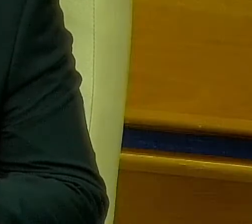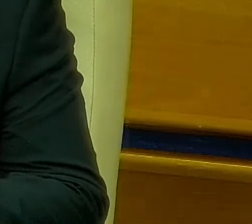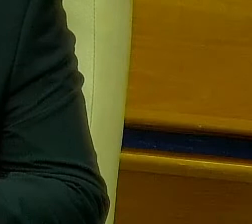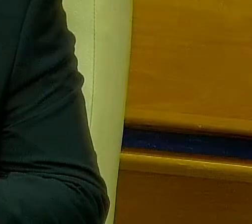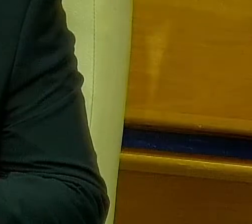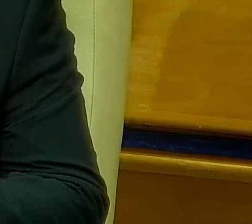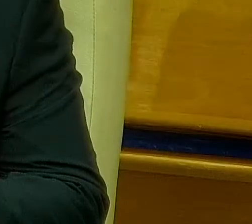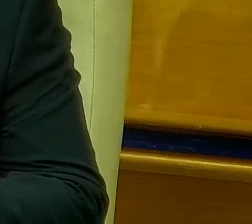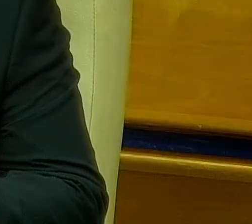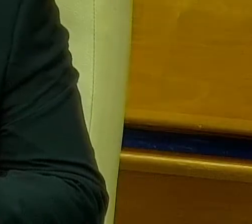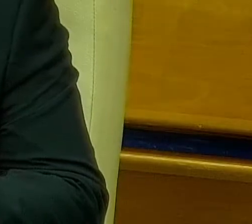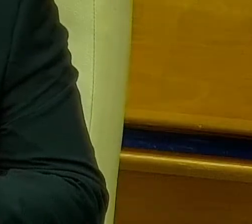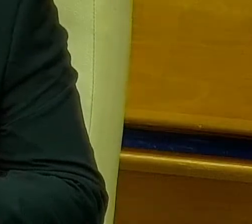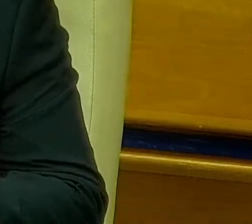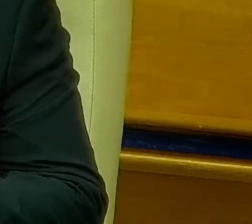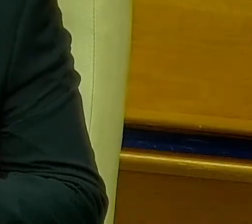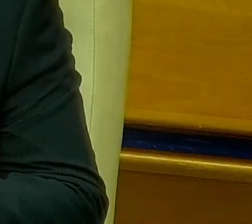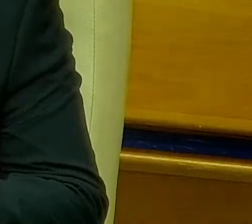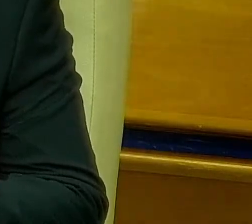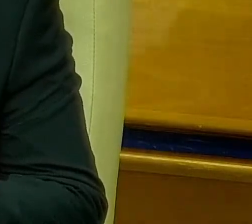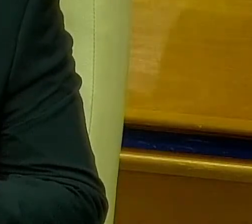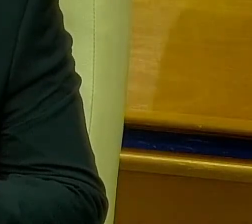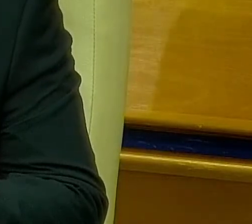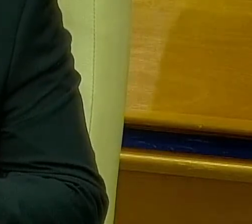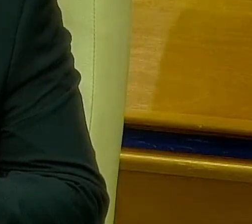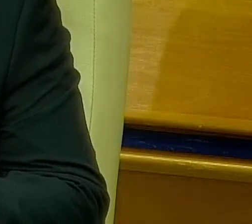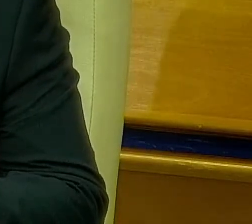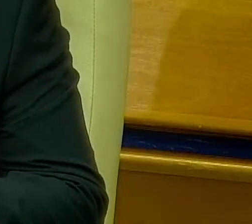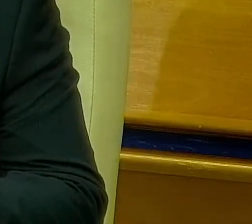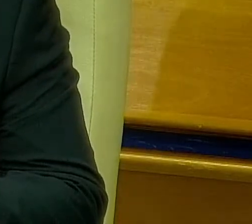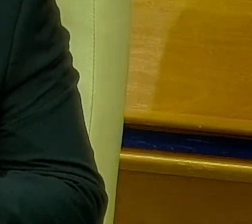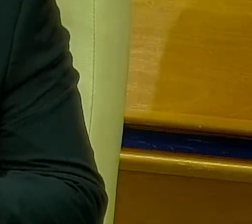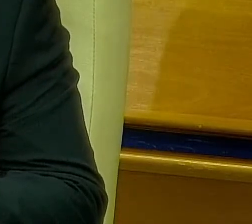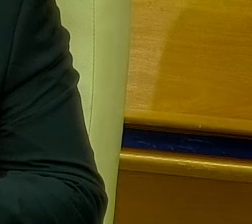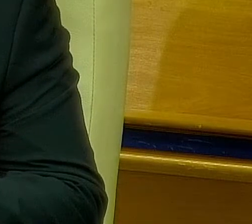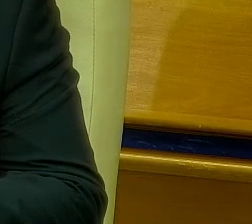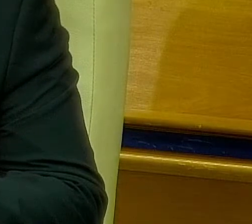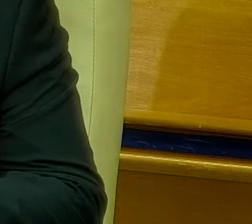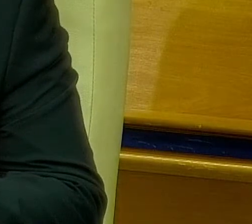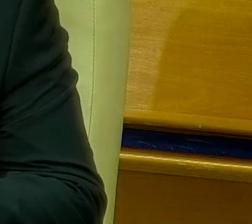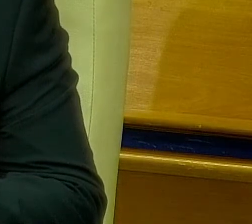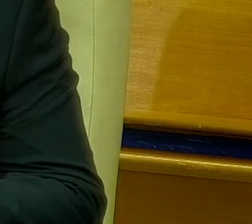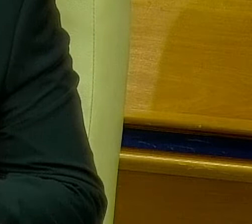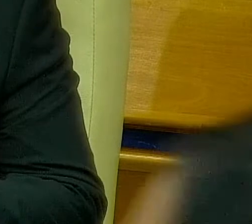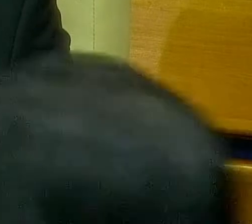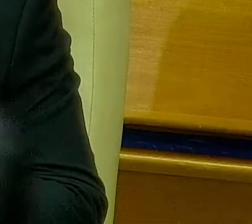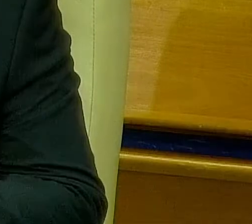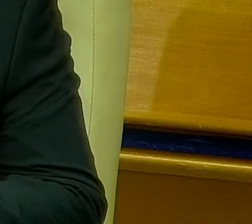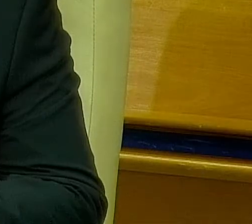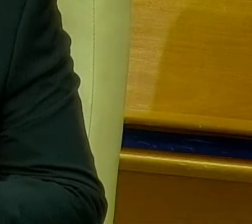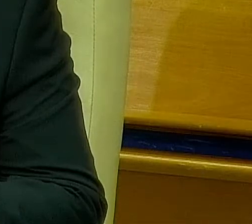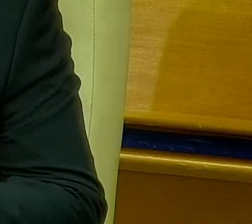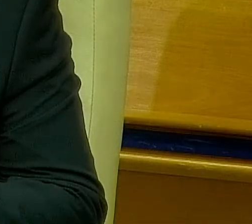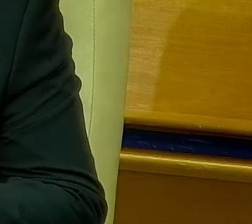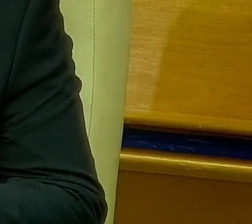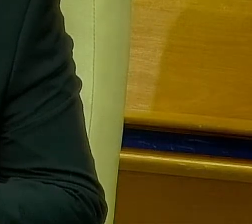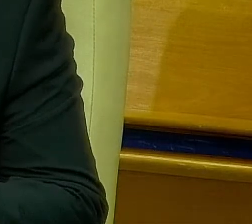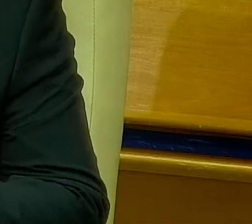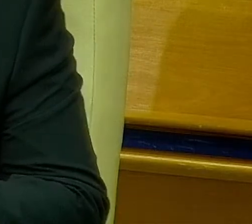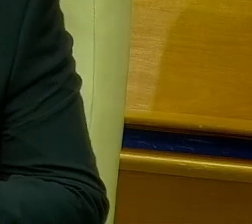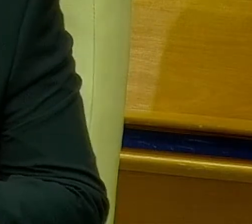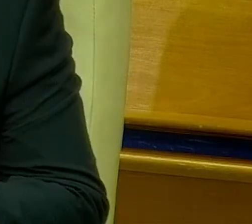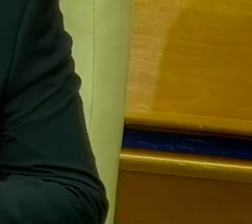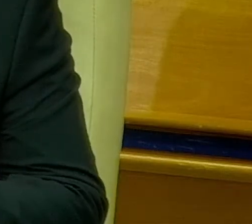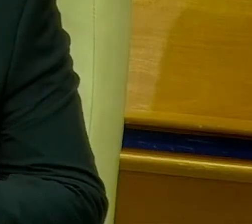apresentamos esse projeto para poder trazer um benefício real ao meio ambiente, à cidade de Goiânia. Então, agradeço aos